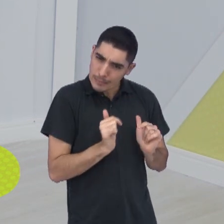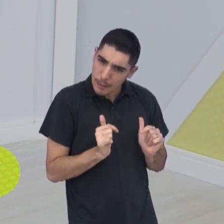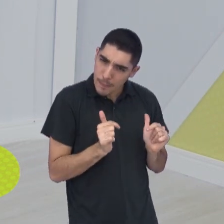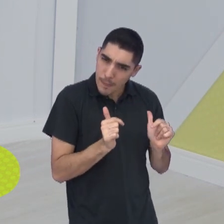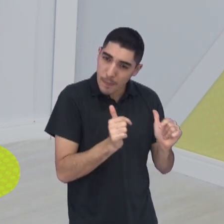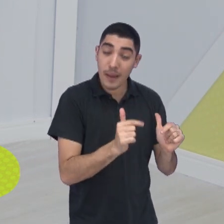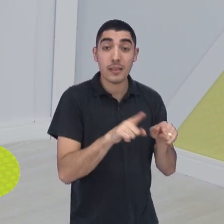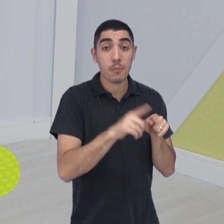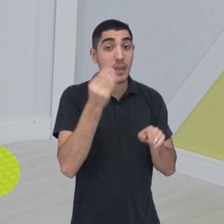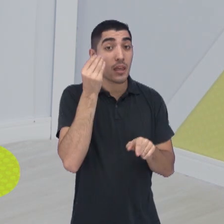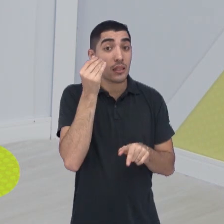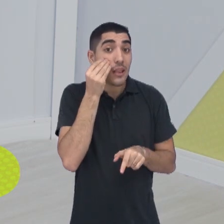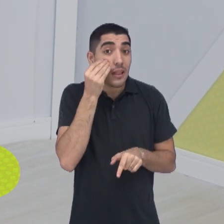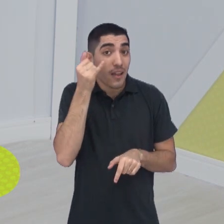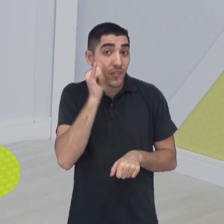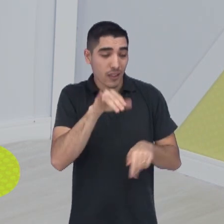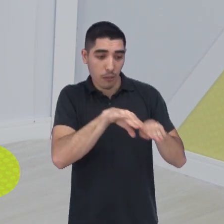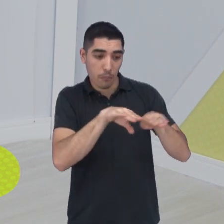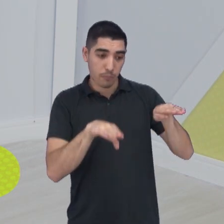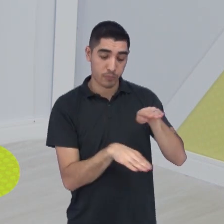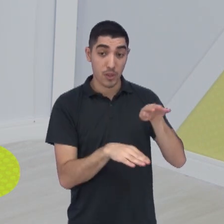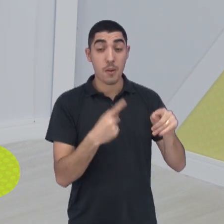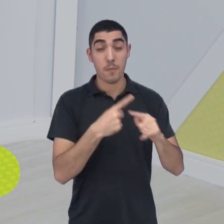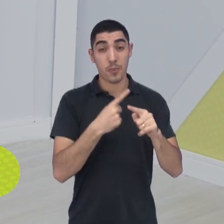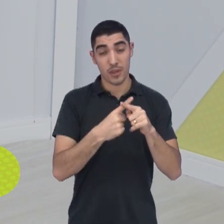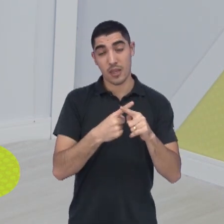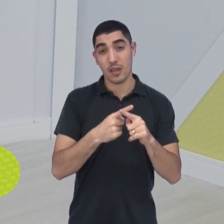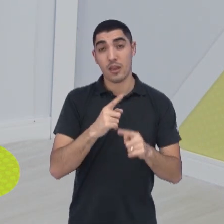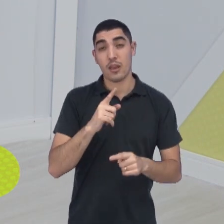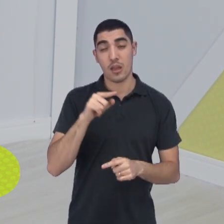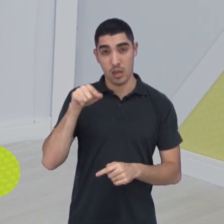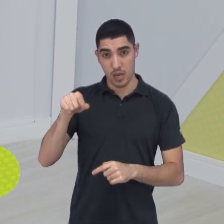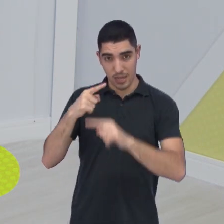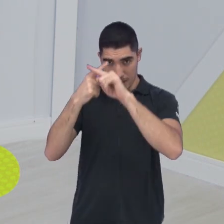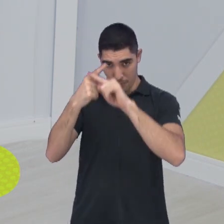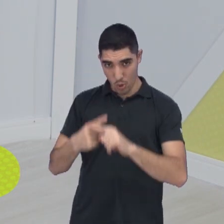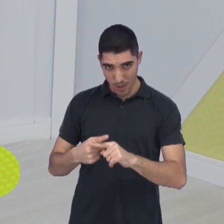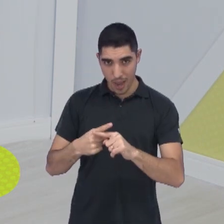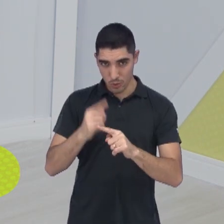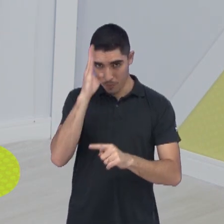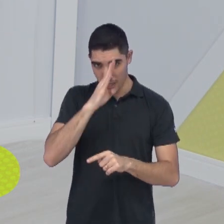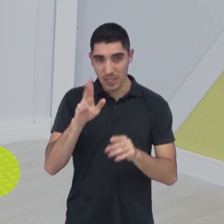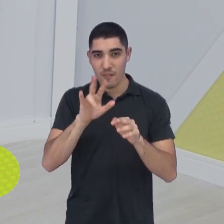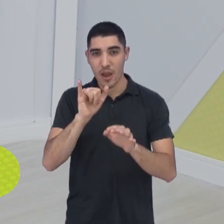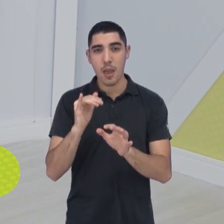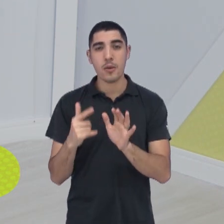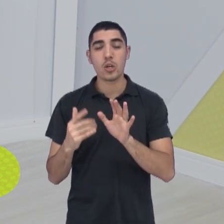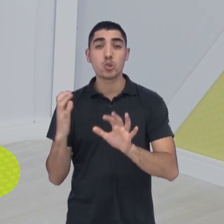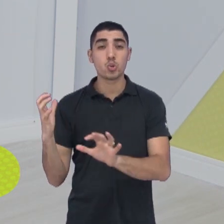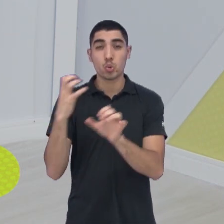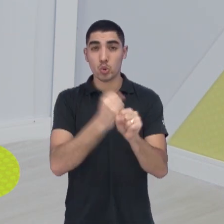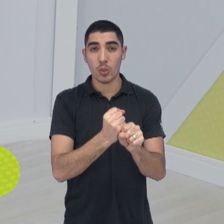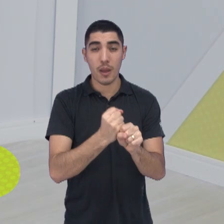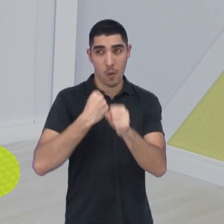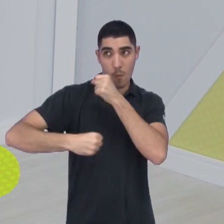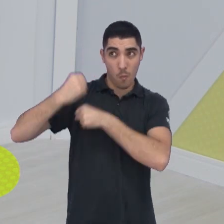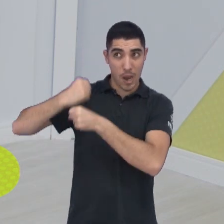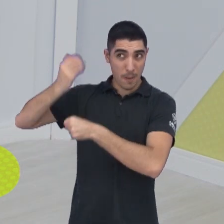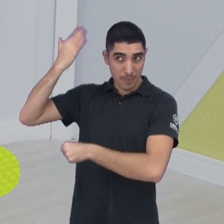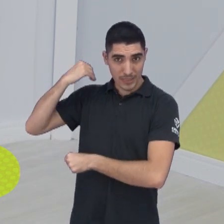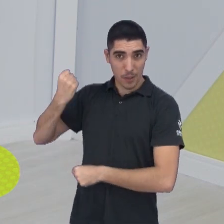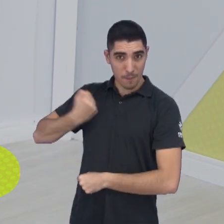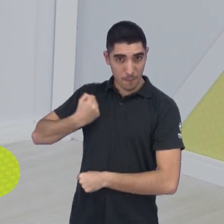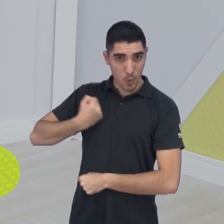do rebaixamento. Lembrando que o campeonato vai ser decidido aí os rebaixados por conta da média do ano passado e a média e a